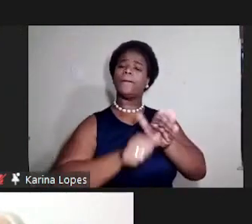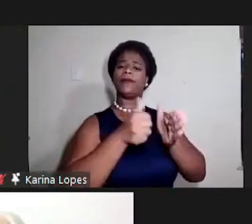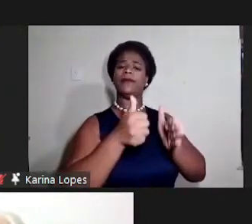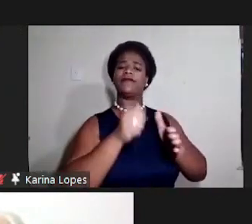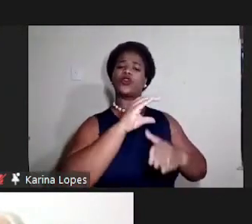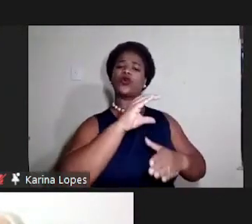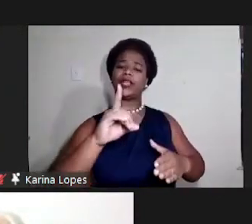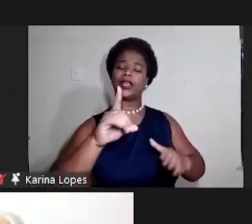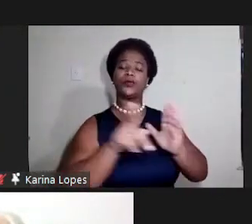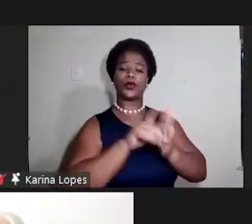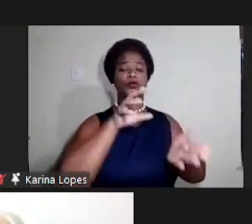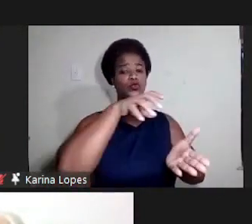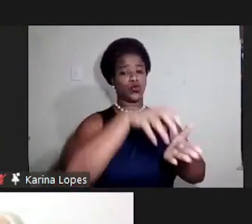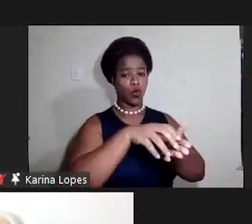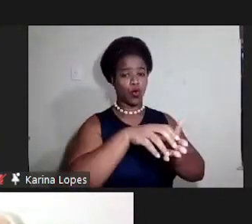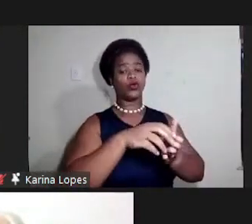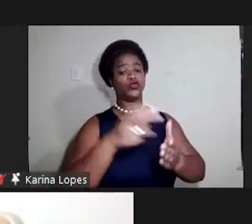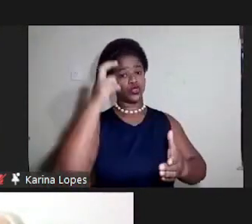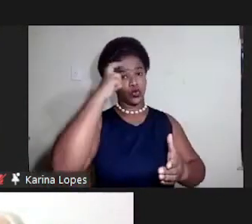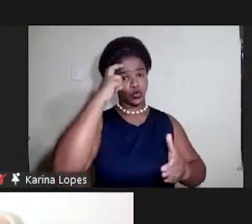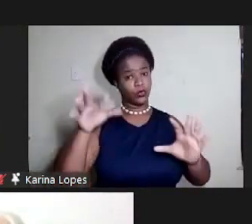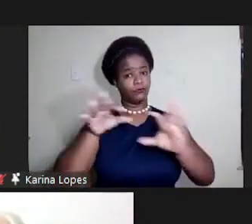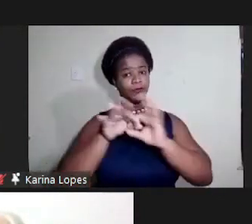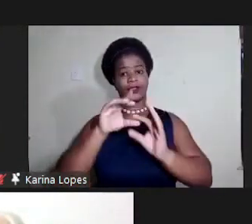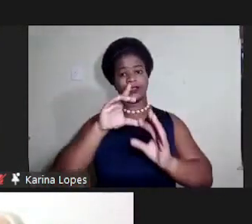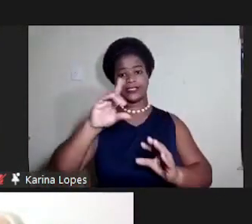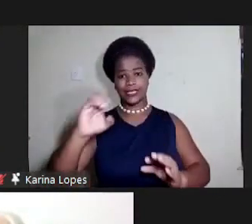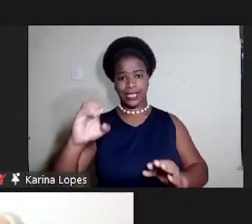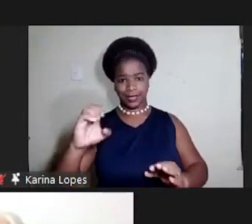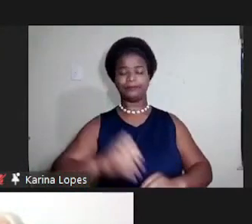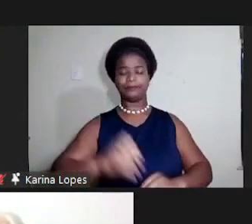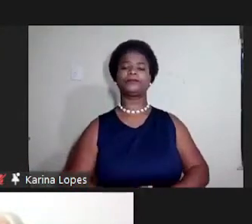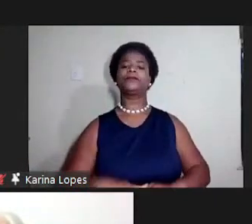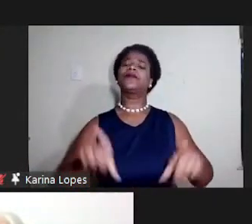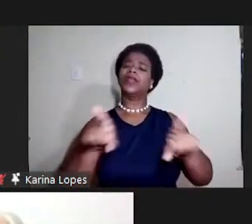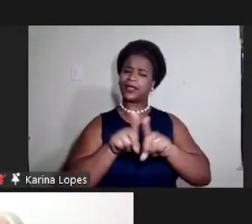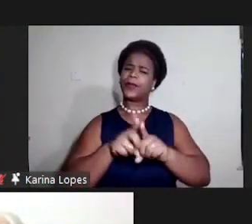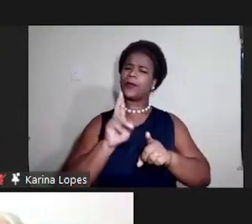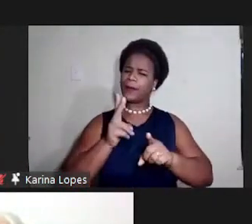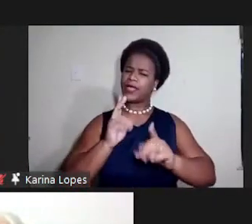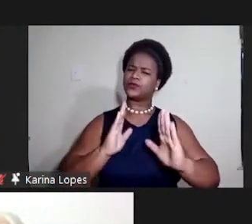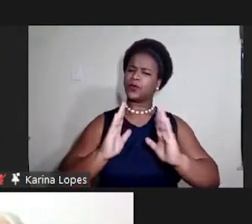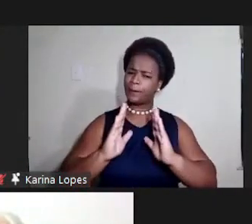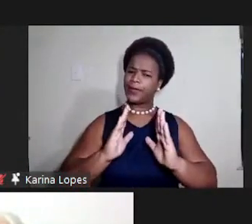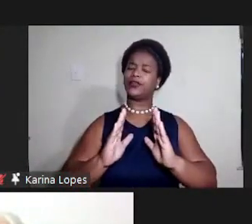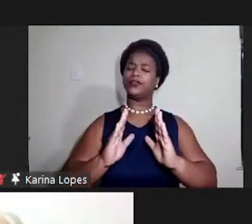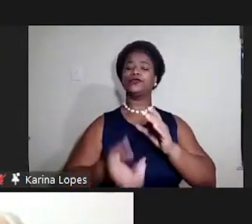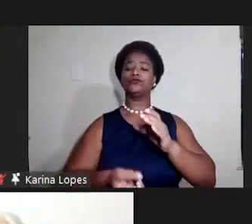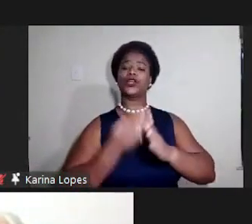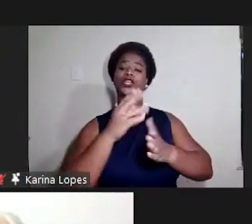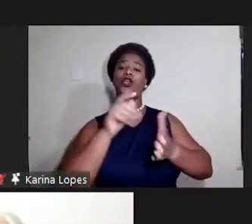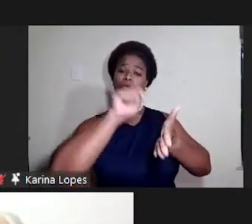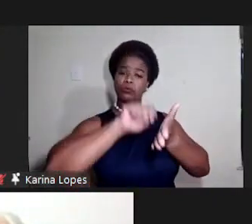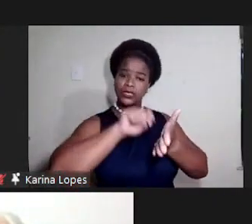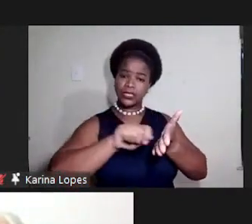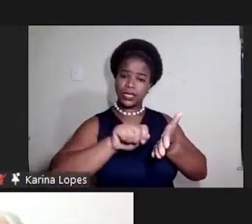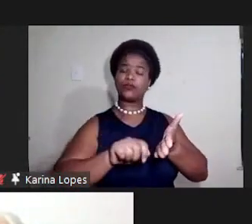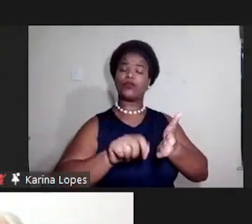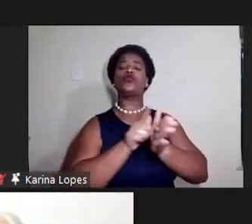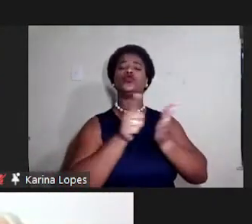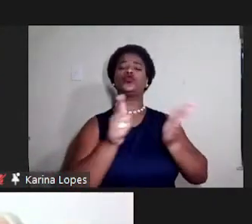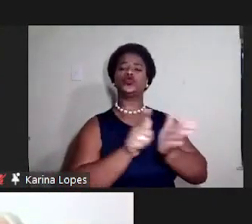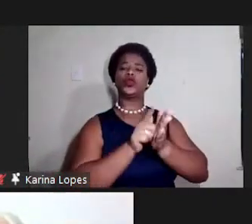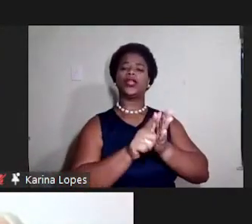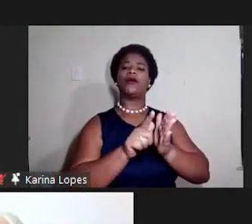DCE e ainda, nessa época, foi um dos criadores e escritores do jornal alternativo Bar